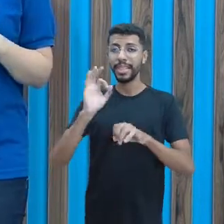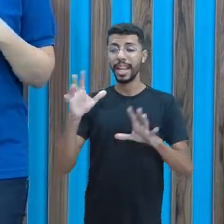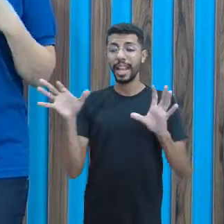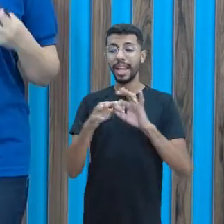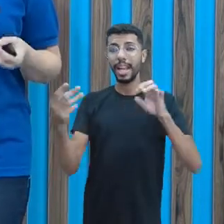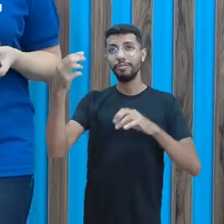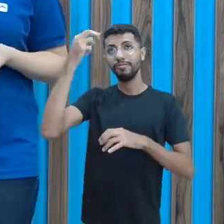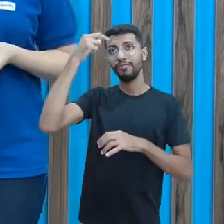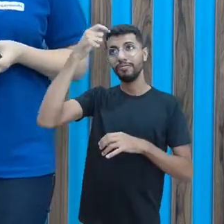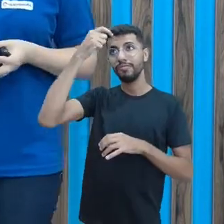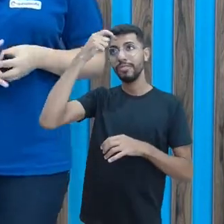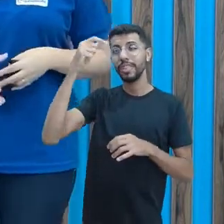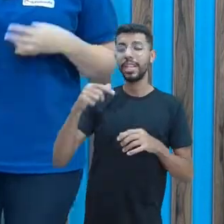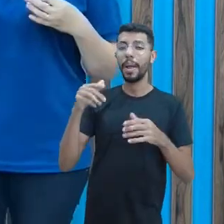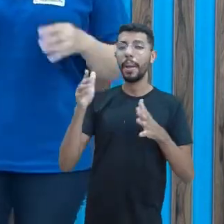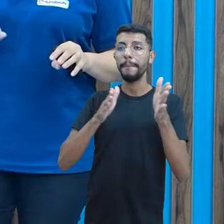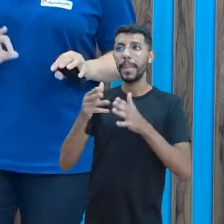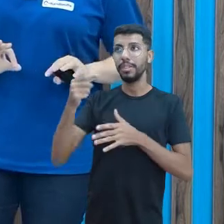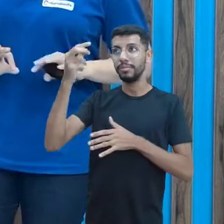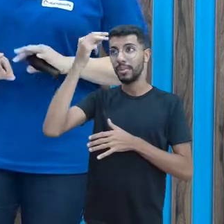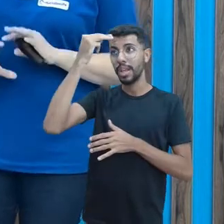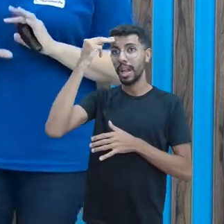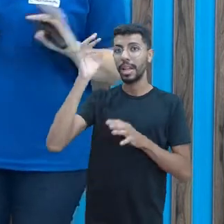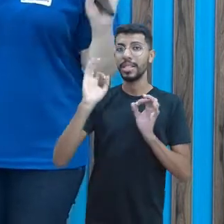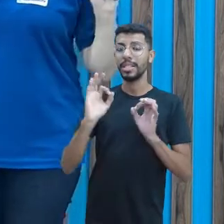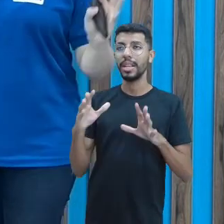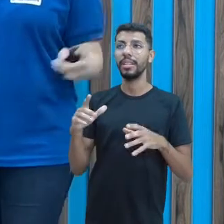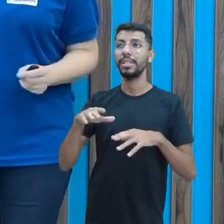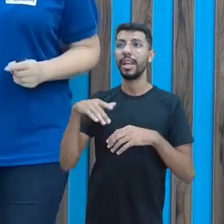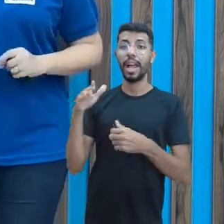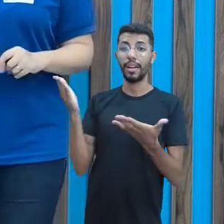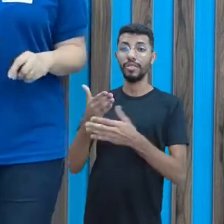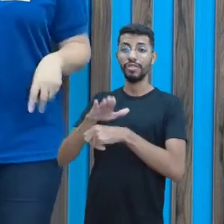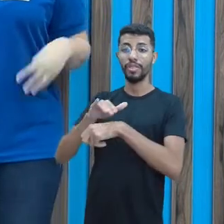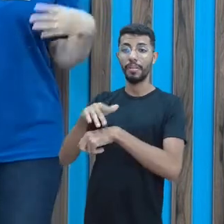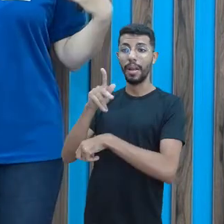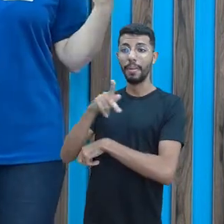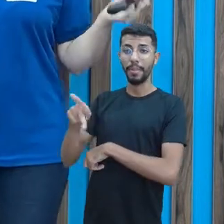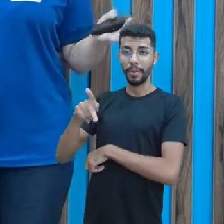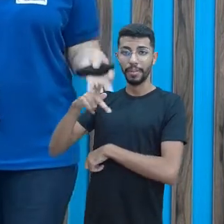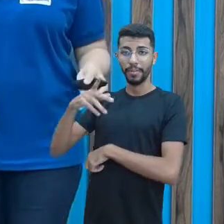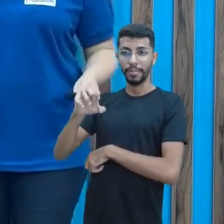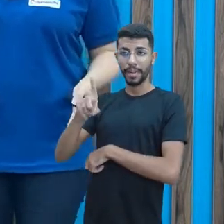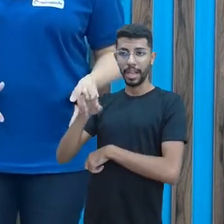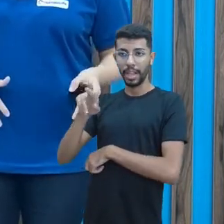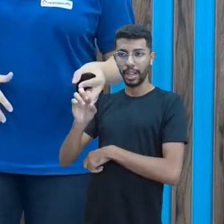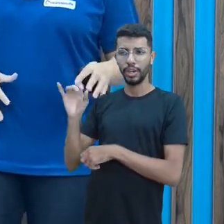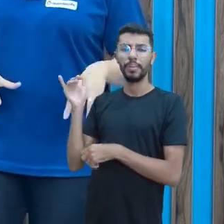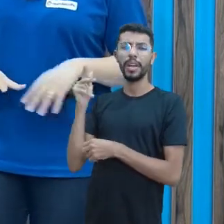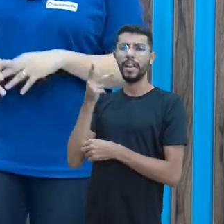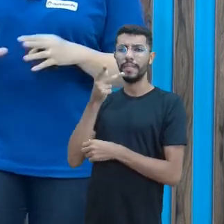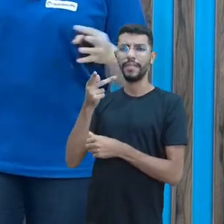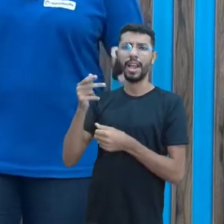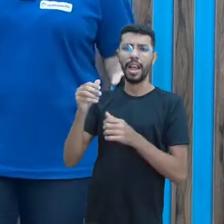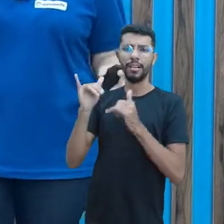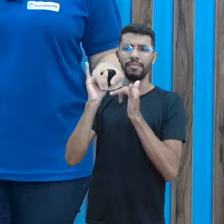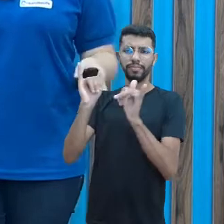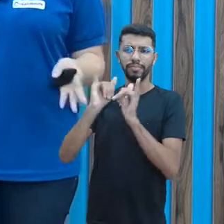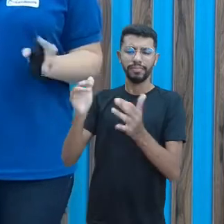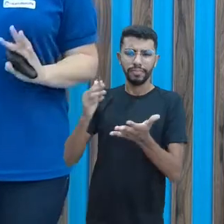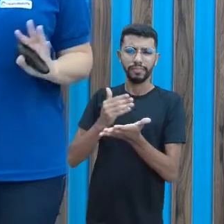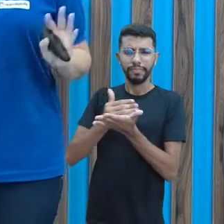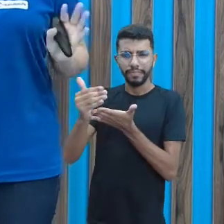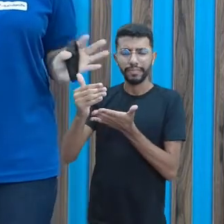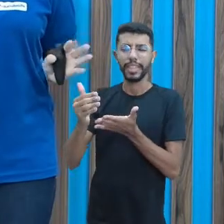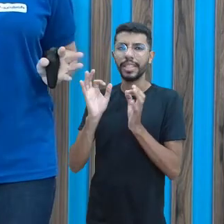Da gente ter essa parte lógica. Eu vou chamar rapidinho o professor Pedro aqui, para fazer os comentários iniciais dele e ver a percepção que ele